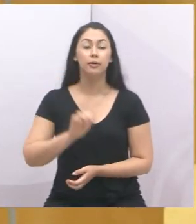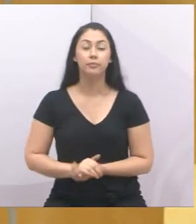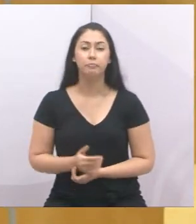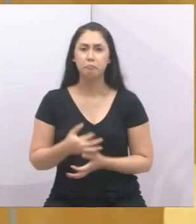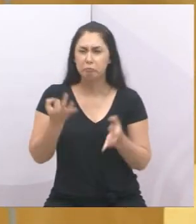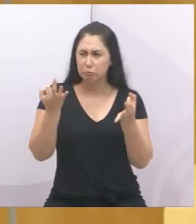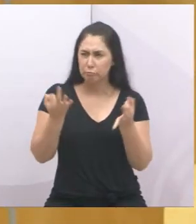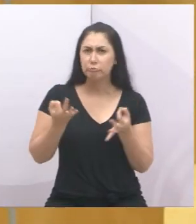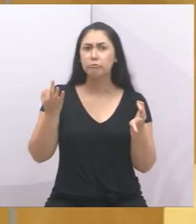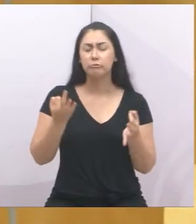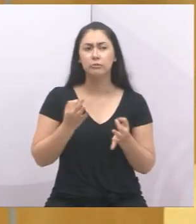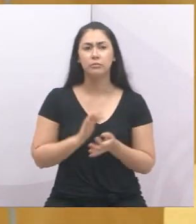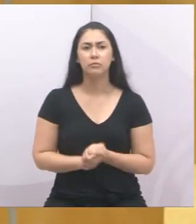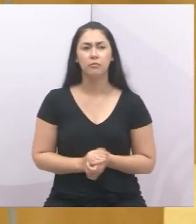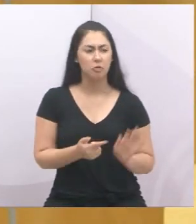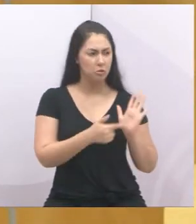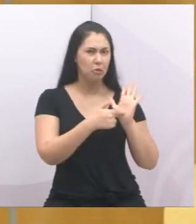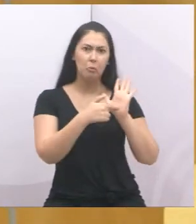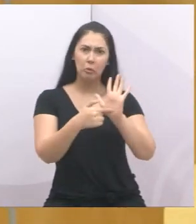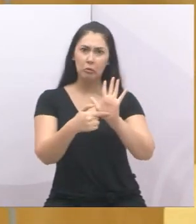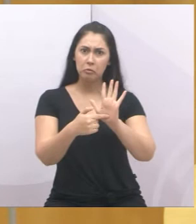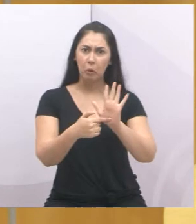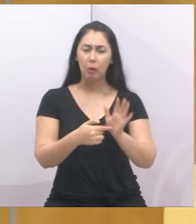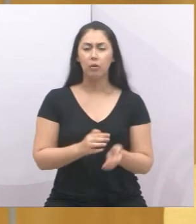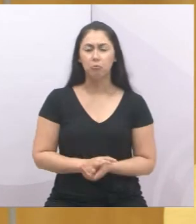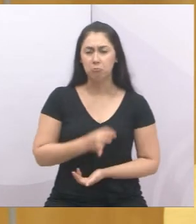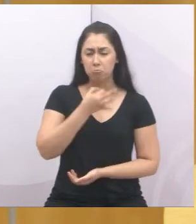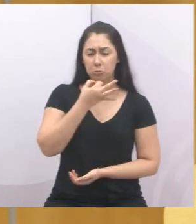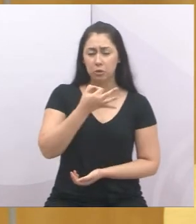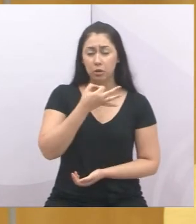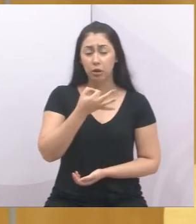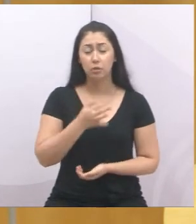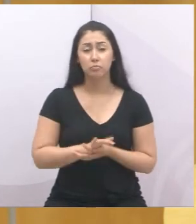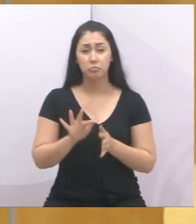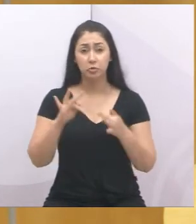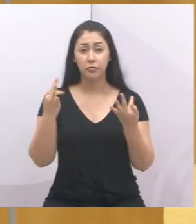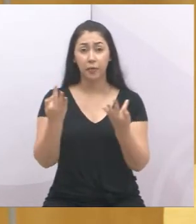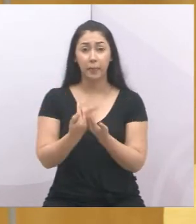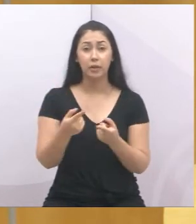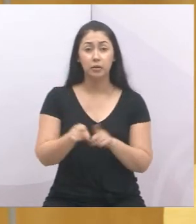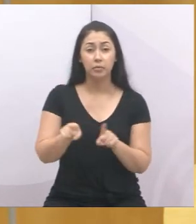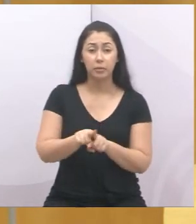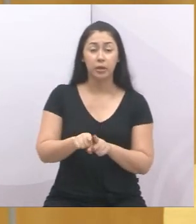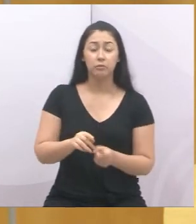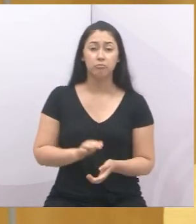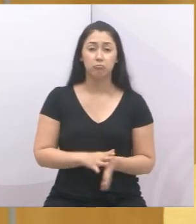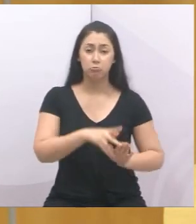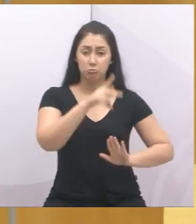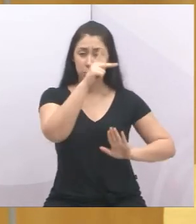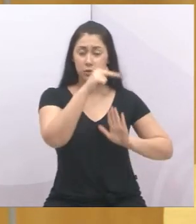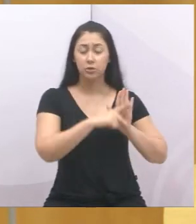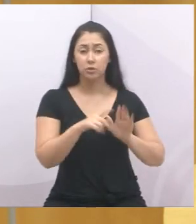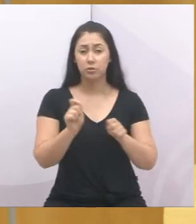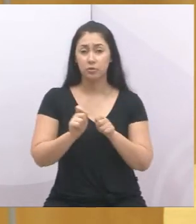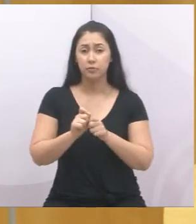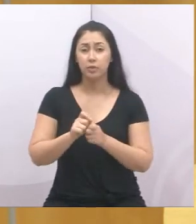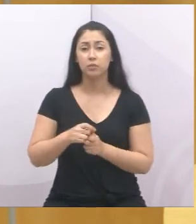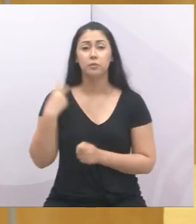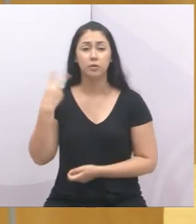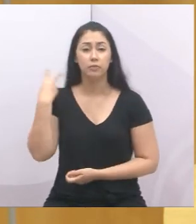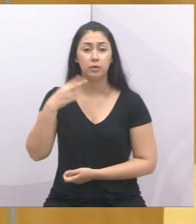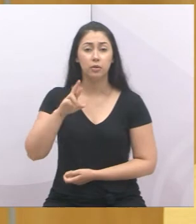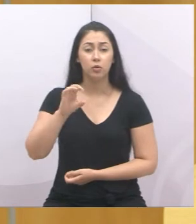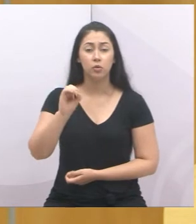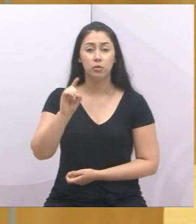pelo depoimento apresentado aí, pela defesa do projeto realizado pelo Dr. Rodrigo, o Dr.